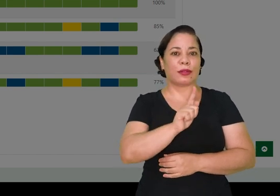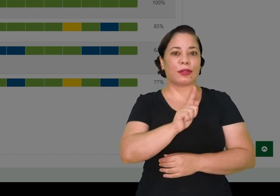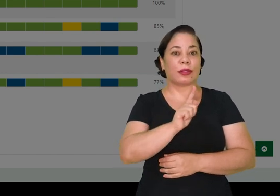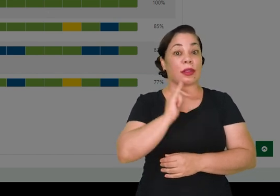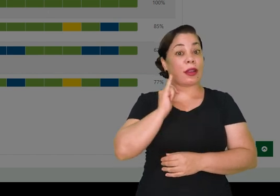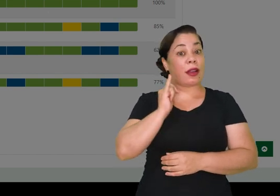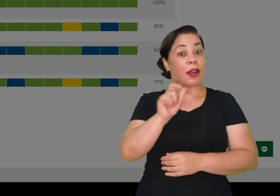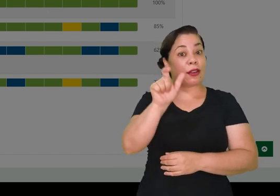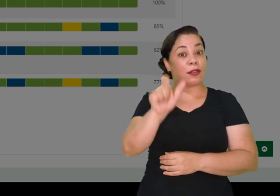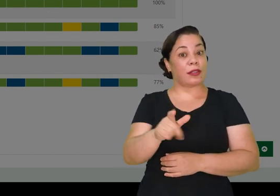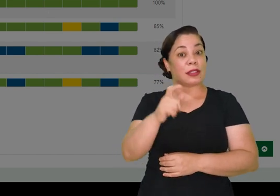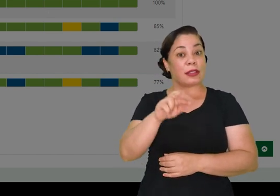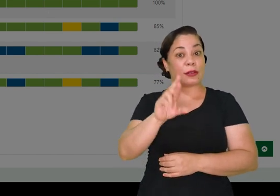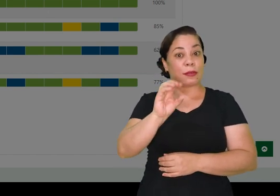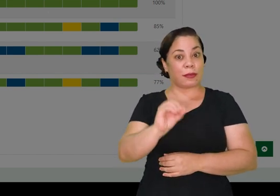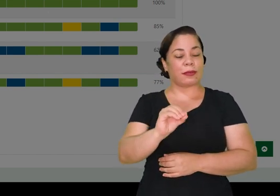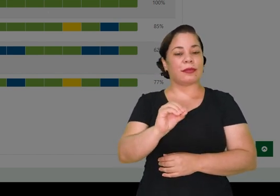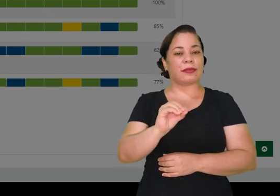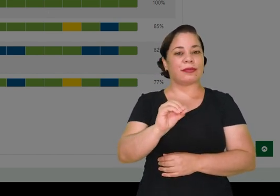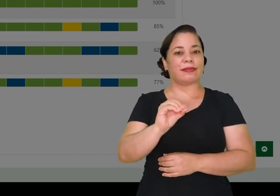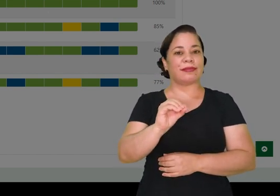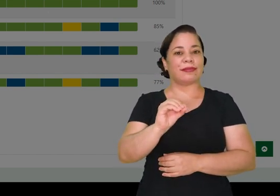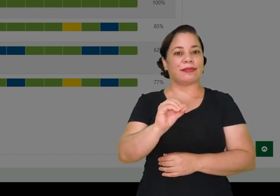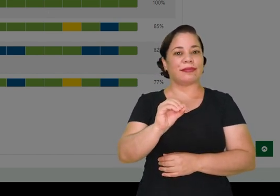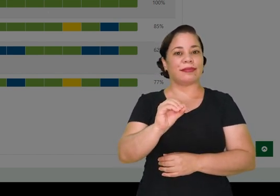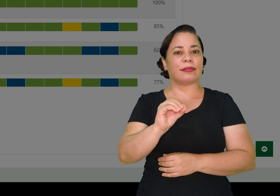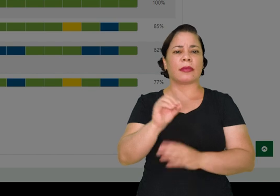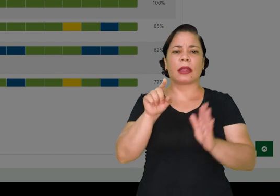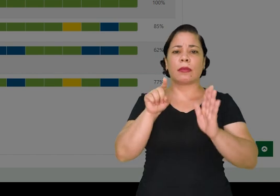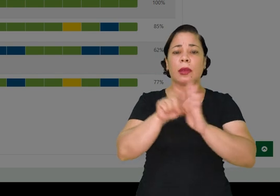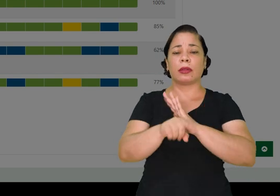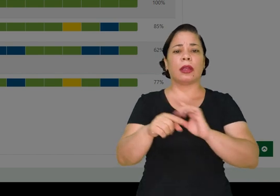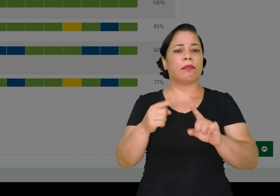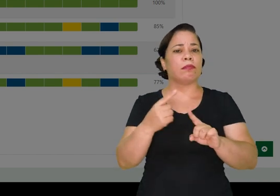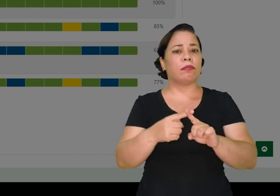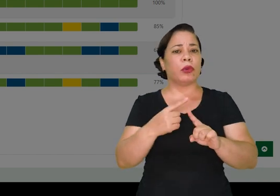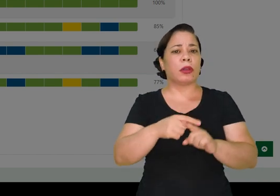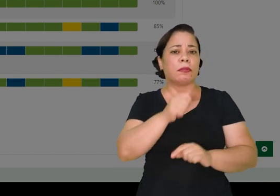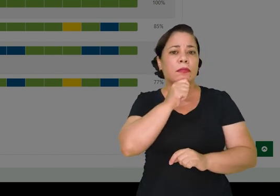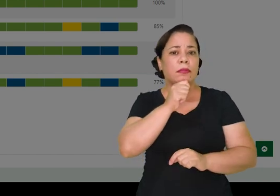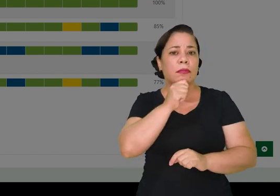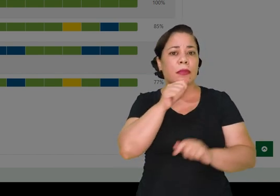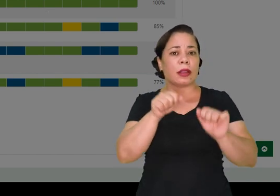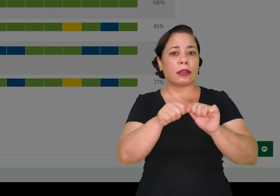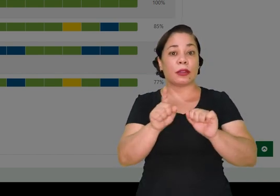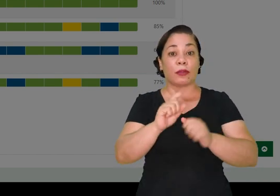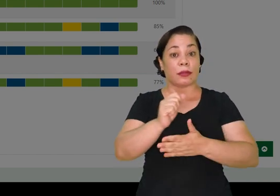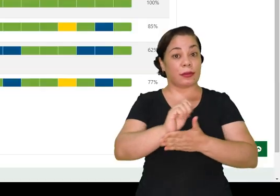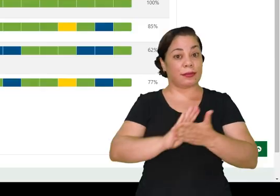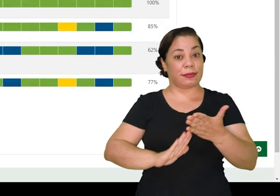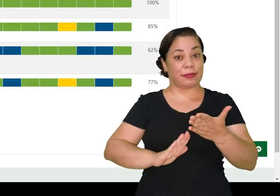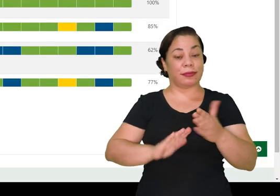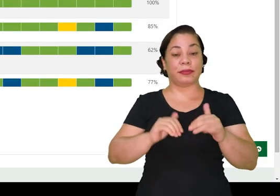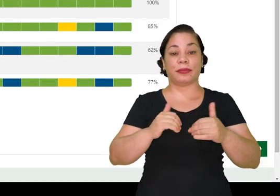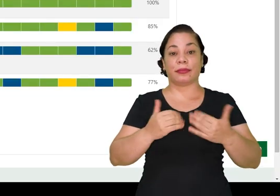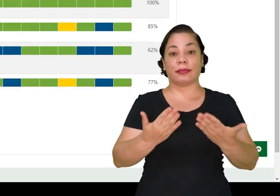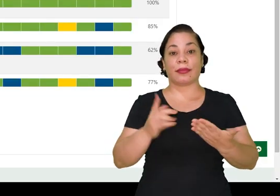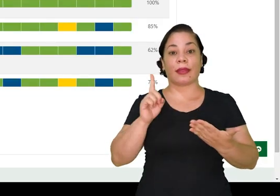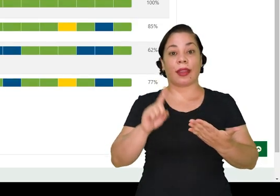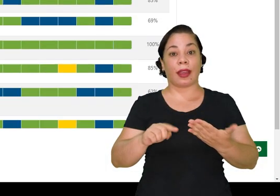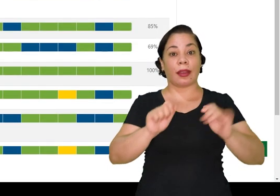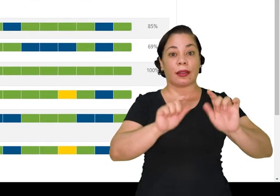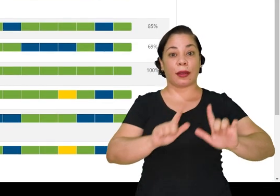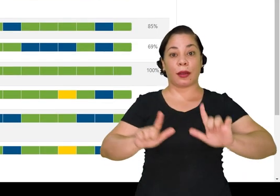Então notificar esse aluno Enviar uma mensagem para ele perguntar porque que ele ainda não fez Essas atividades Então